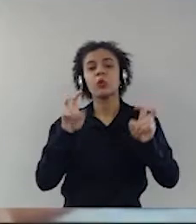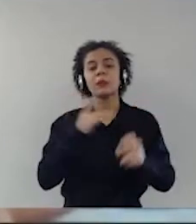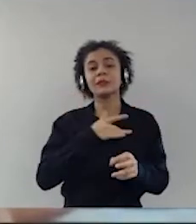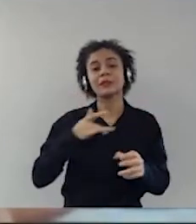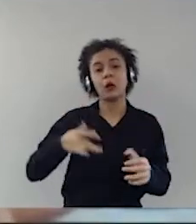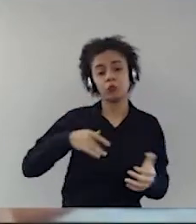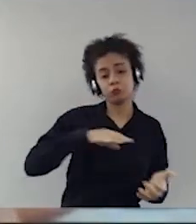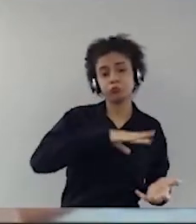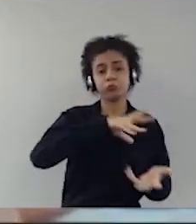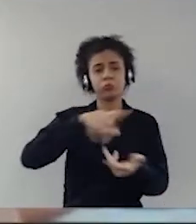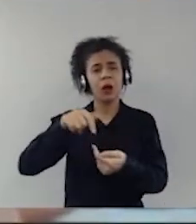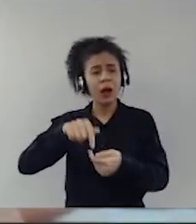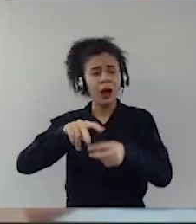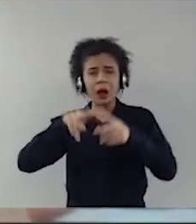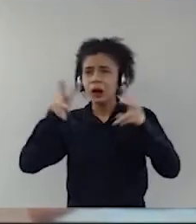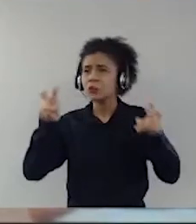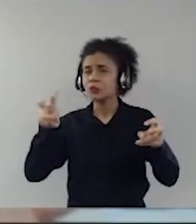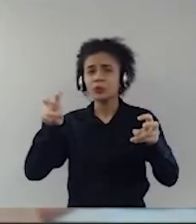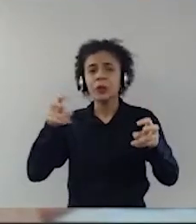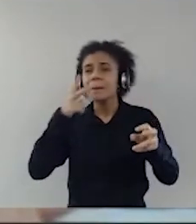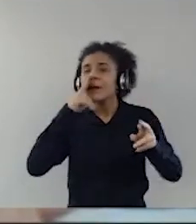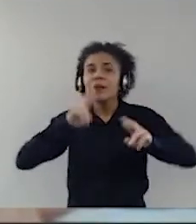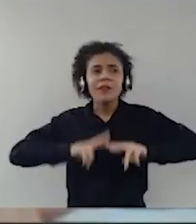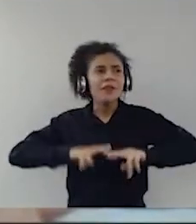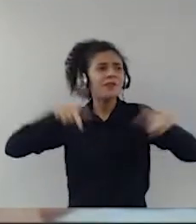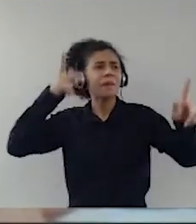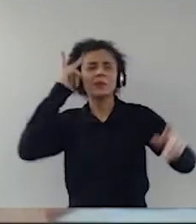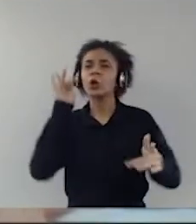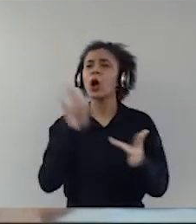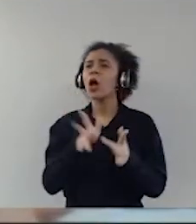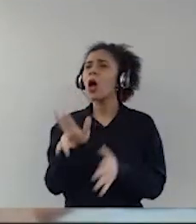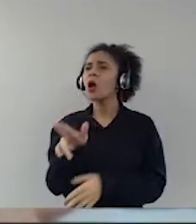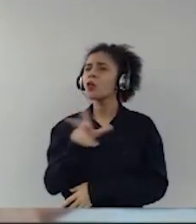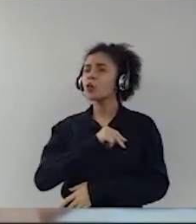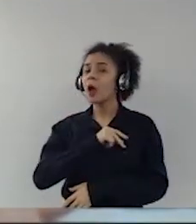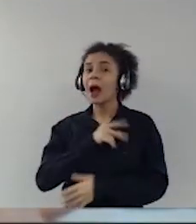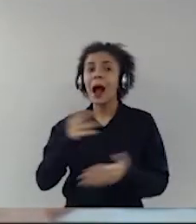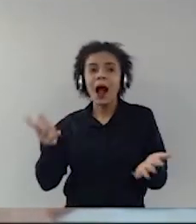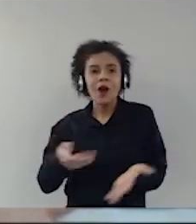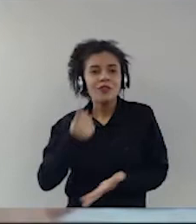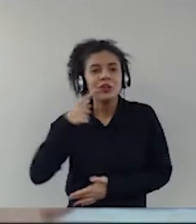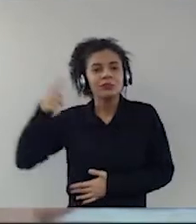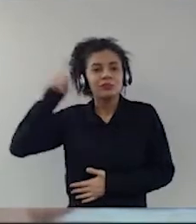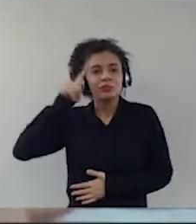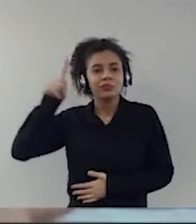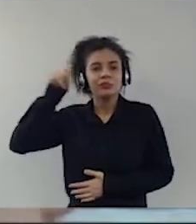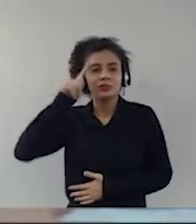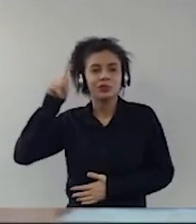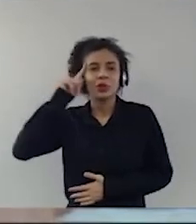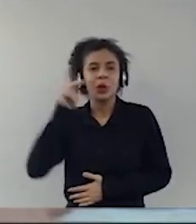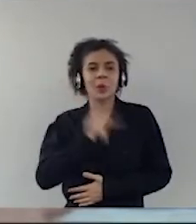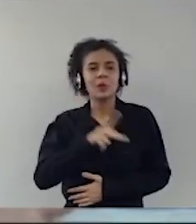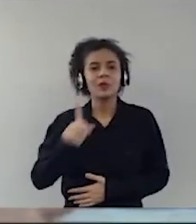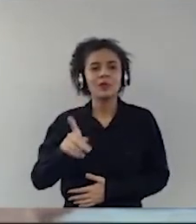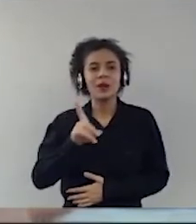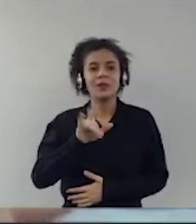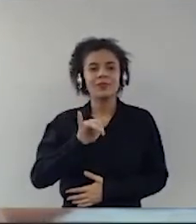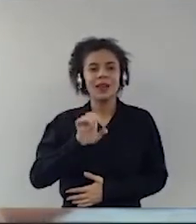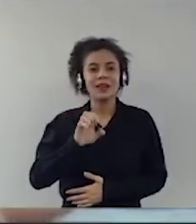aquele assunto era um assunto meio que exótico, né? Agora nós vemos a professora Deise todos os dias na televisão e nas